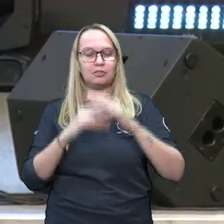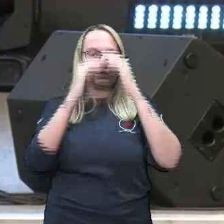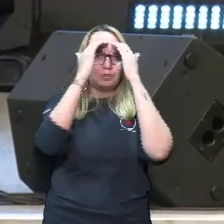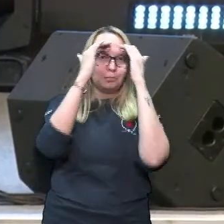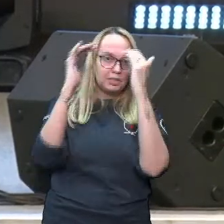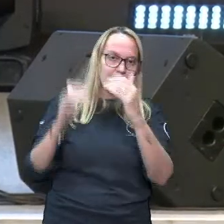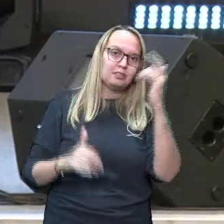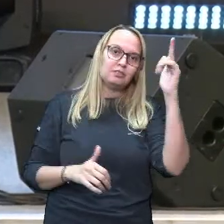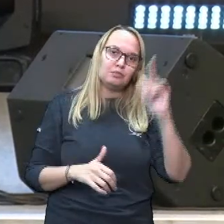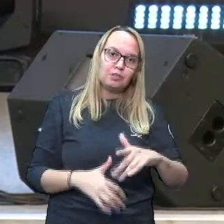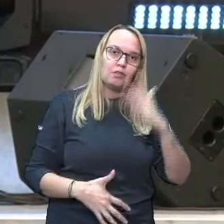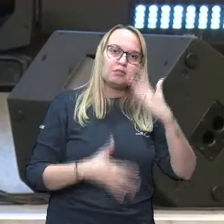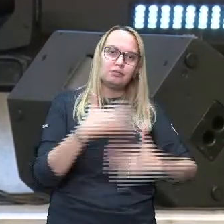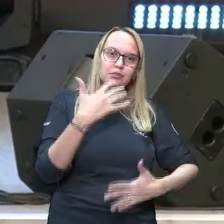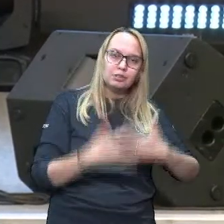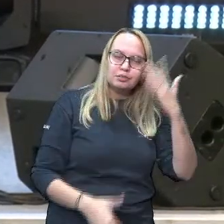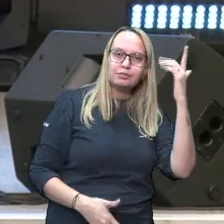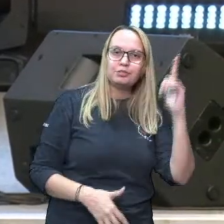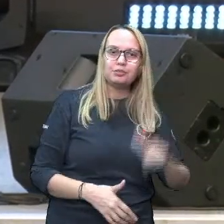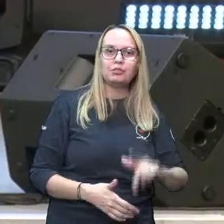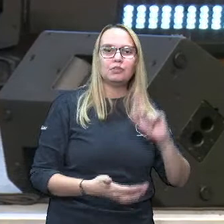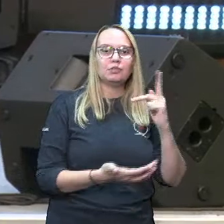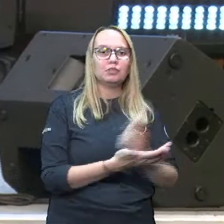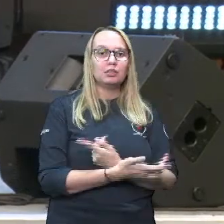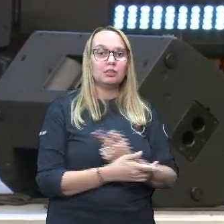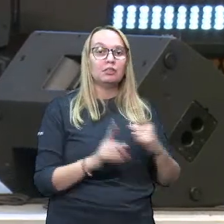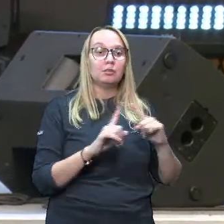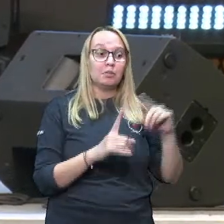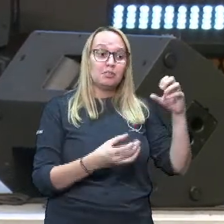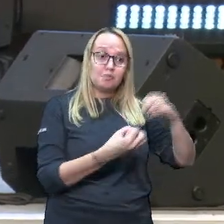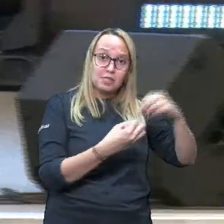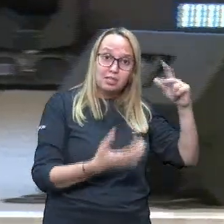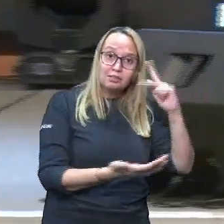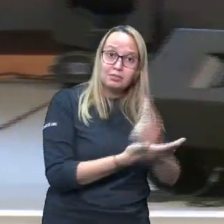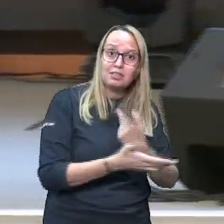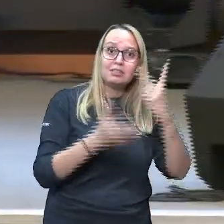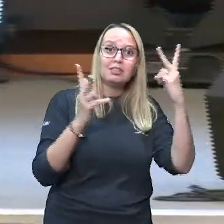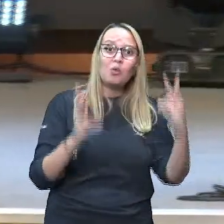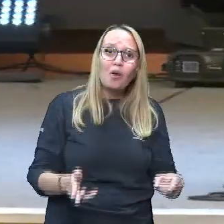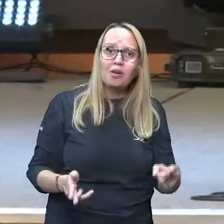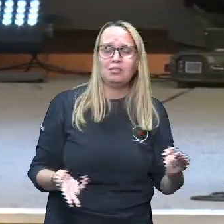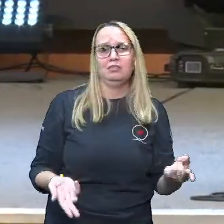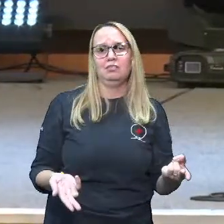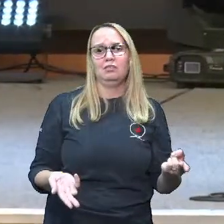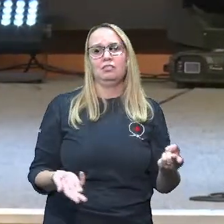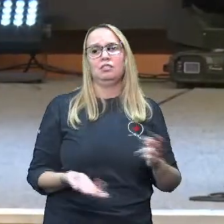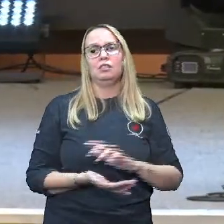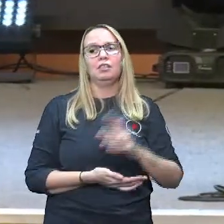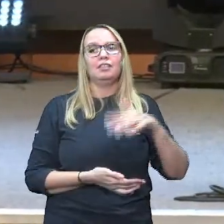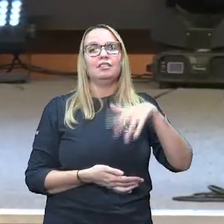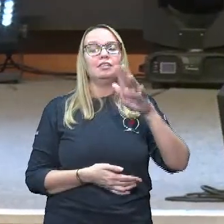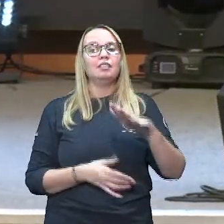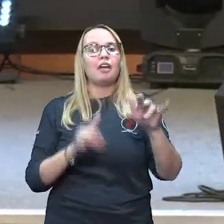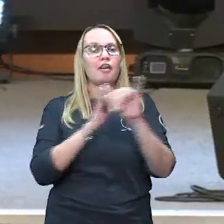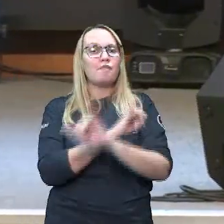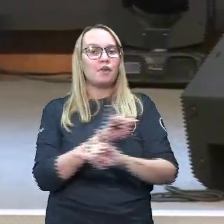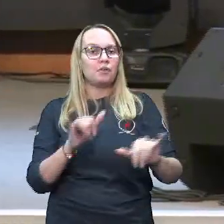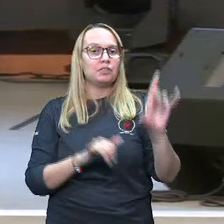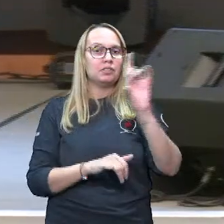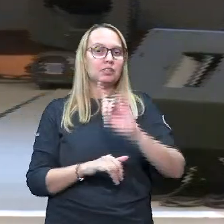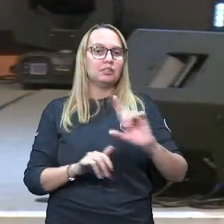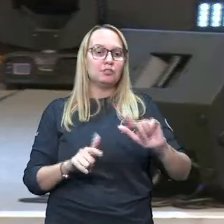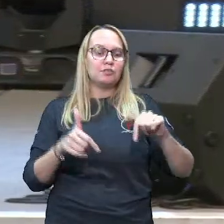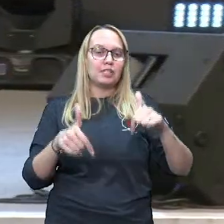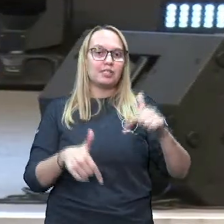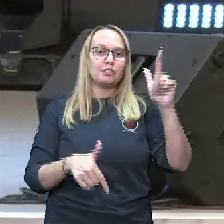de frustração, volta e o milagre acontece igual como aconteceu da outra vez. Deixa eu te fazer uma pergunta: quem te falou que Deus não pode fazer de